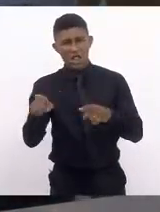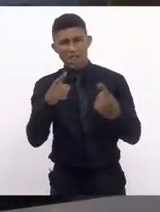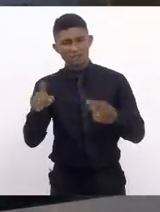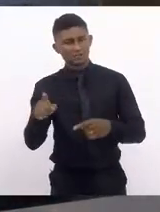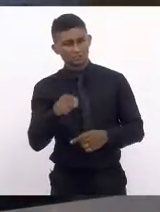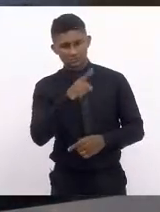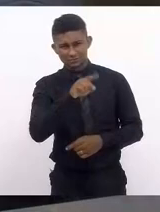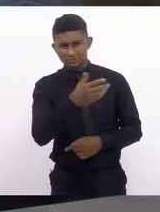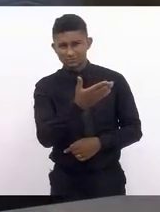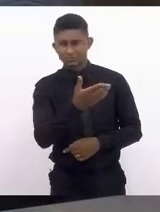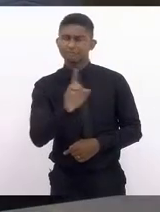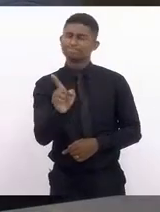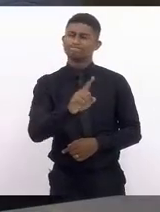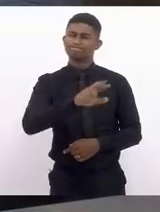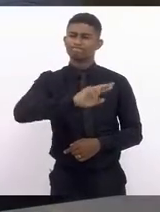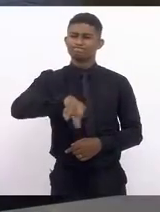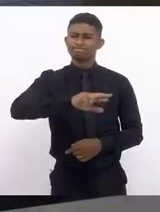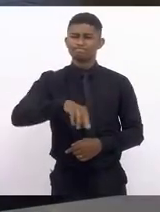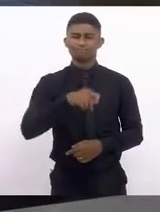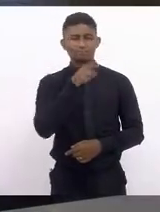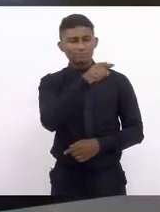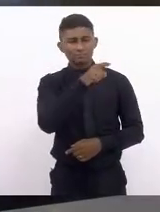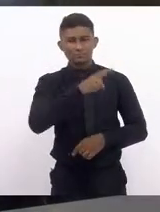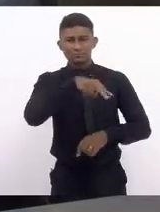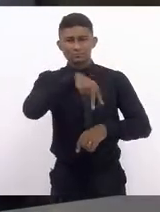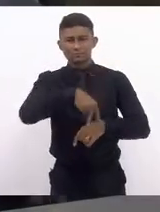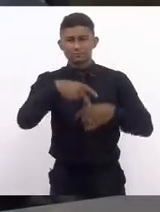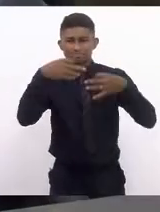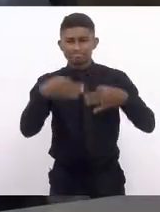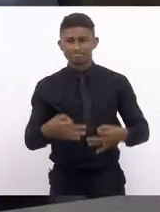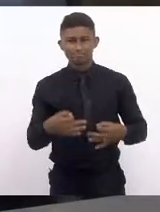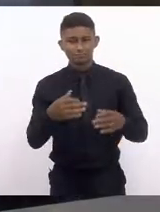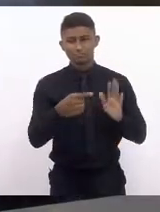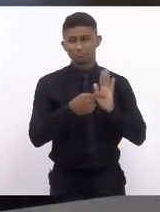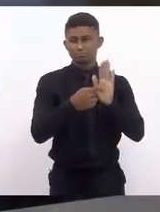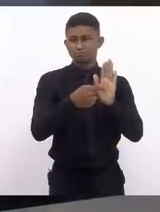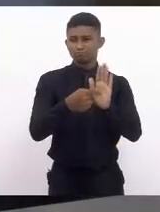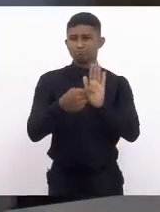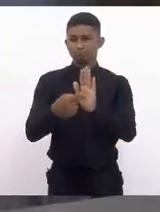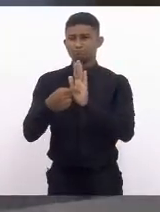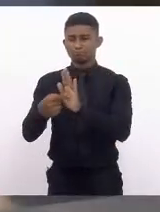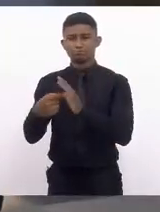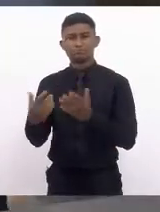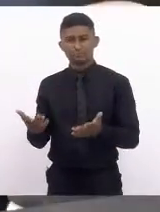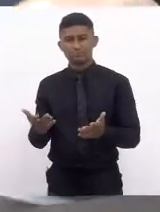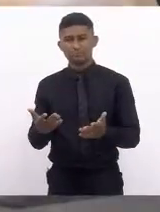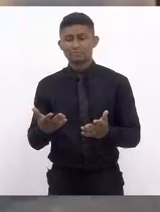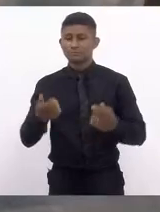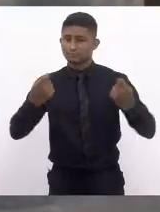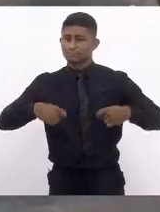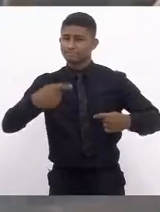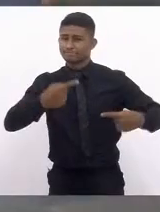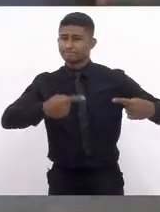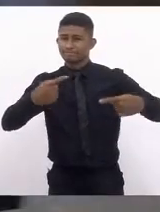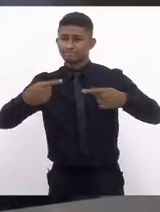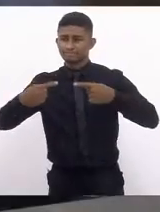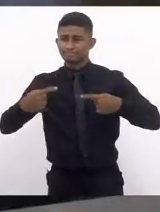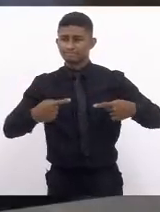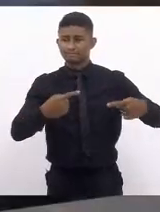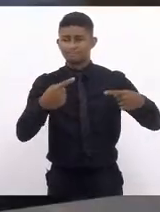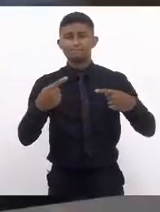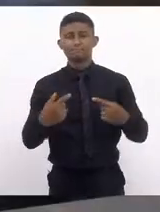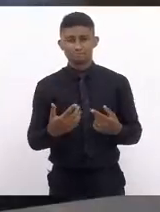é ele tá fazendo o papel dele de mostrar o cenário atual e nós aqui temos que debater chegar ao melhor